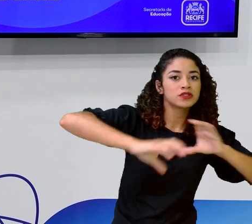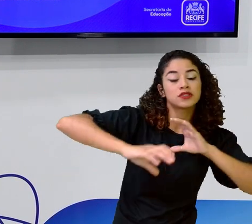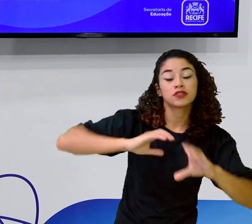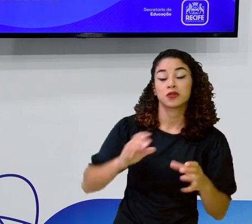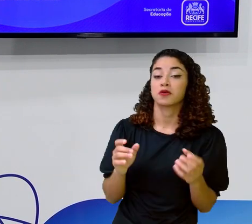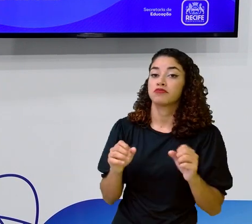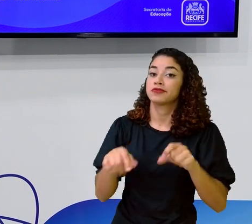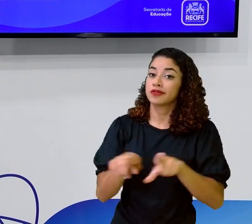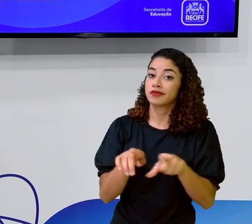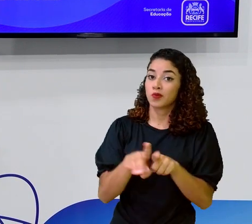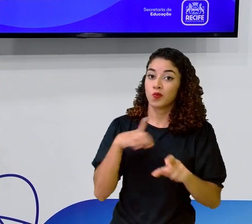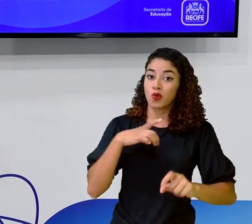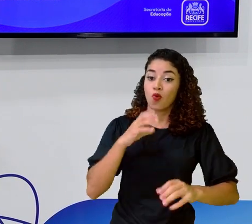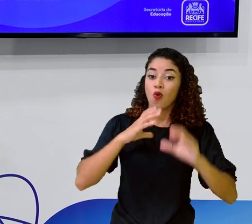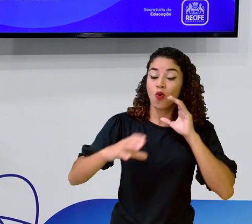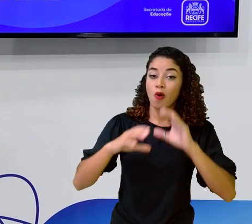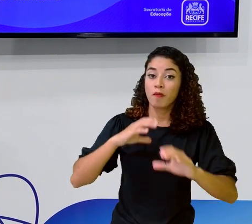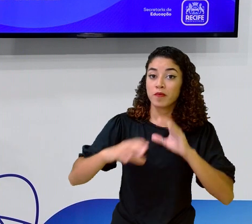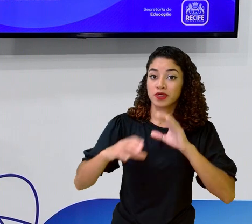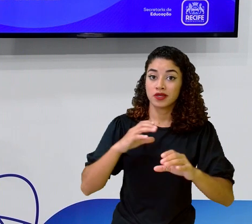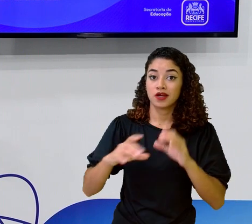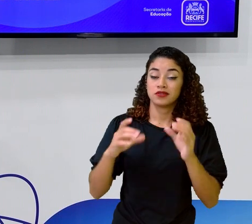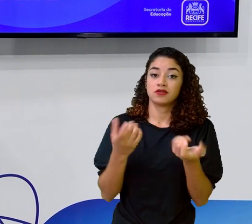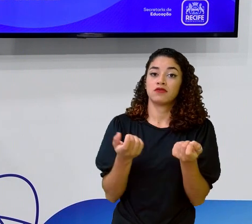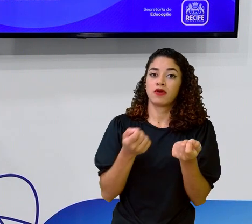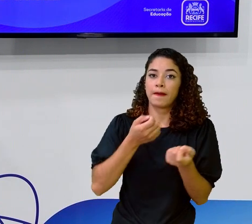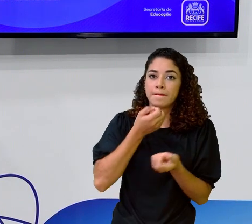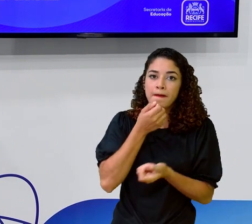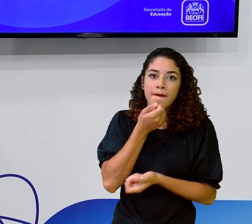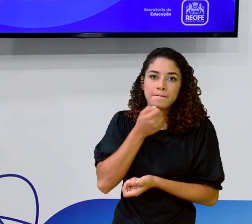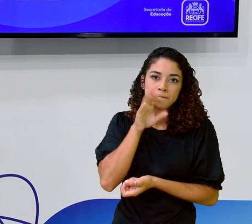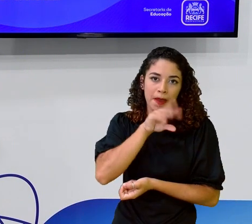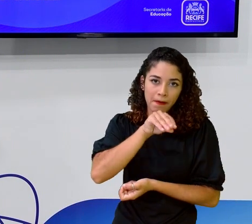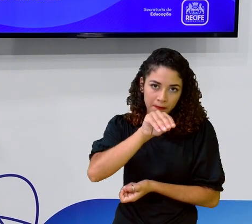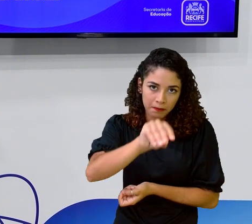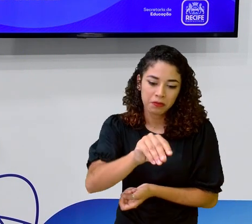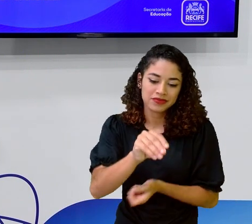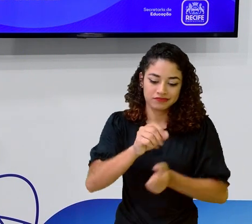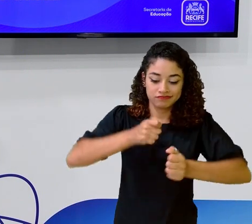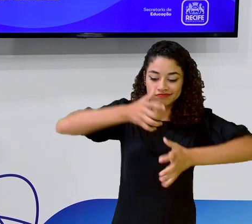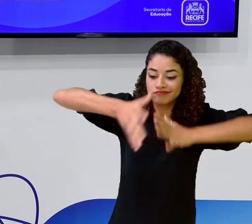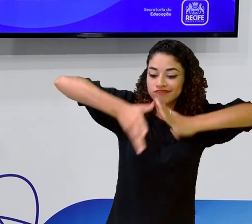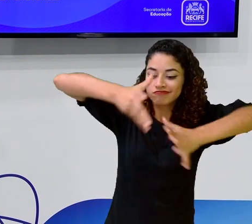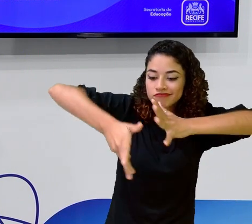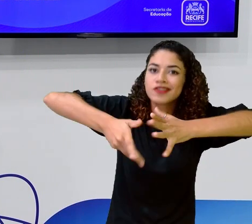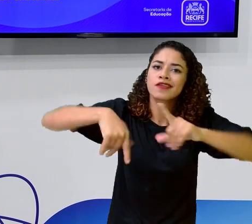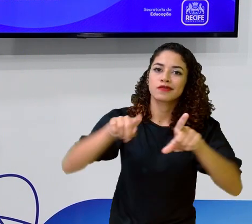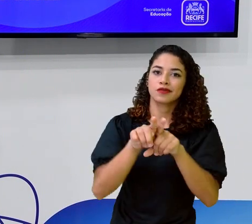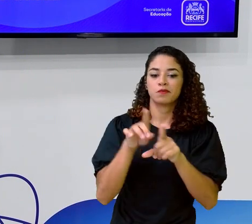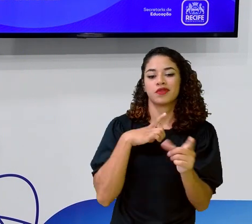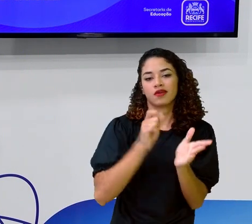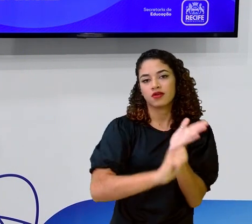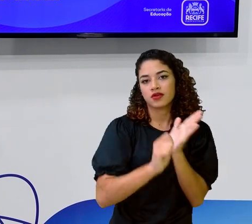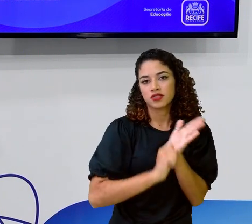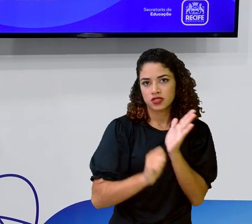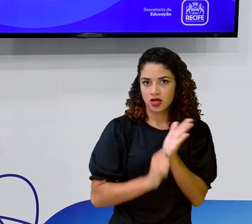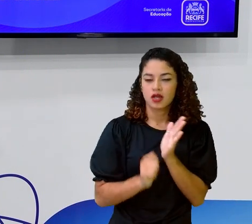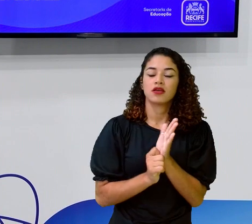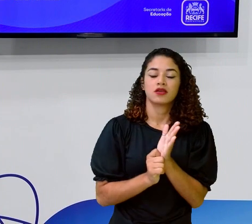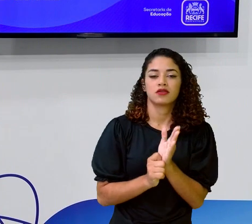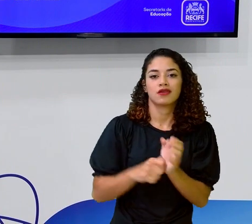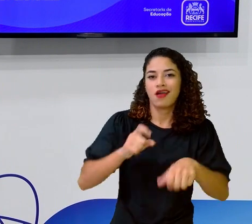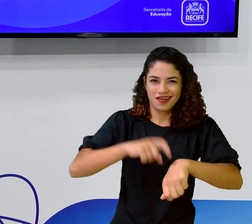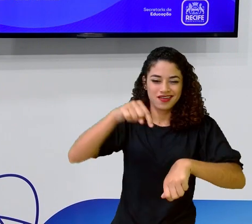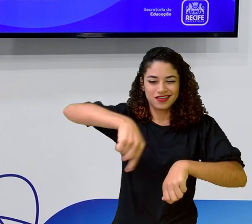verbal, como escrita de trabalho, é sempre aqui, sempre conversando, interagindo